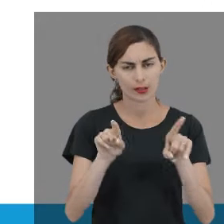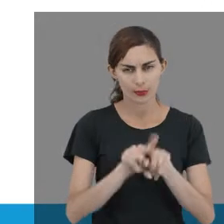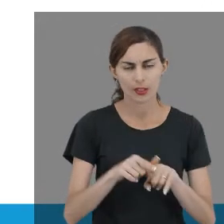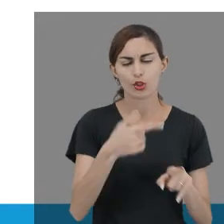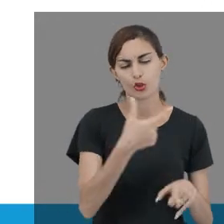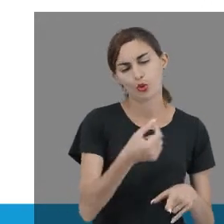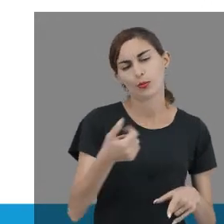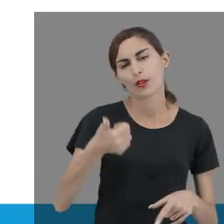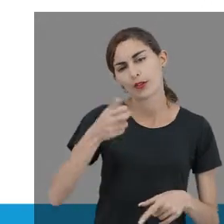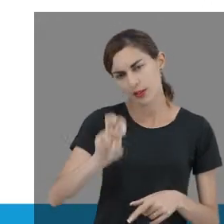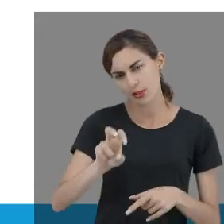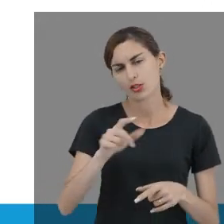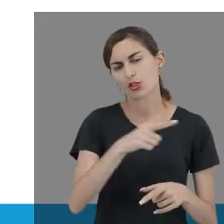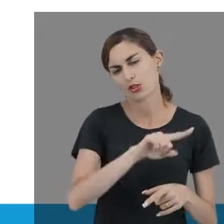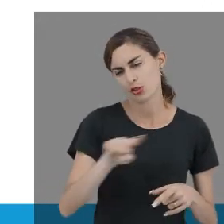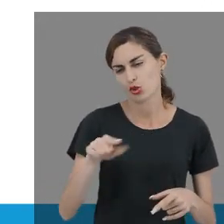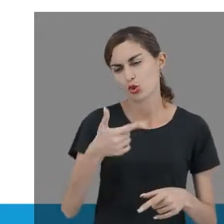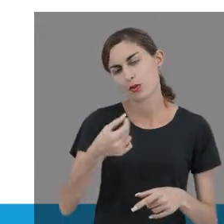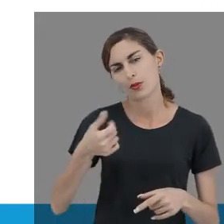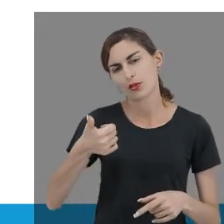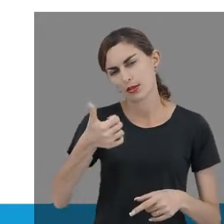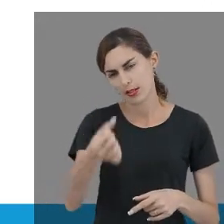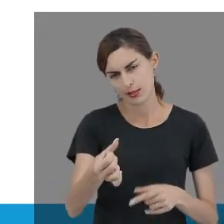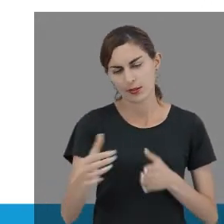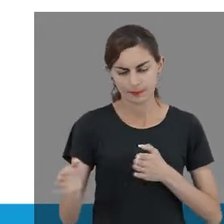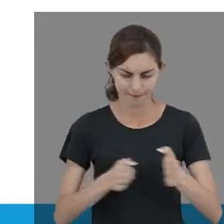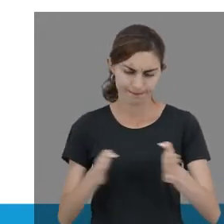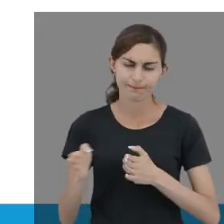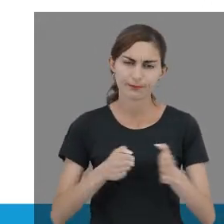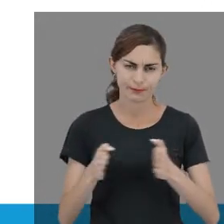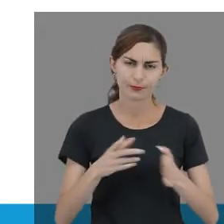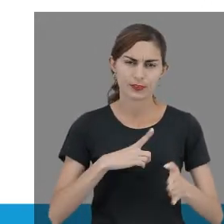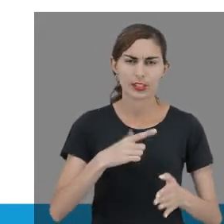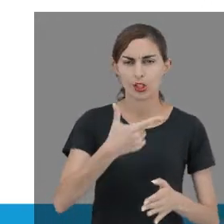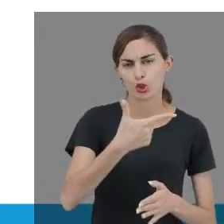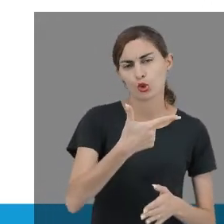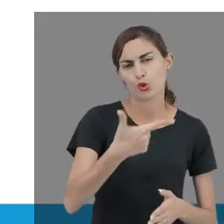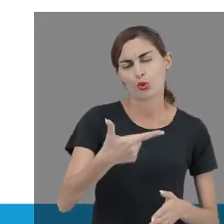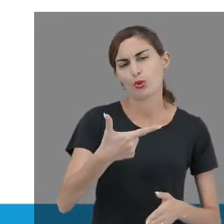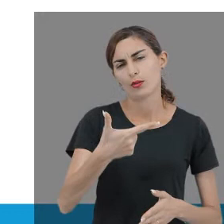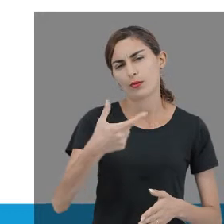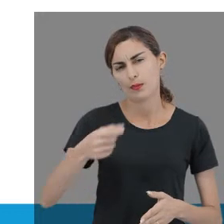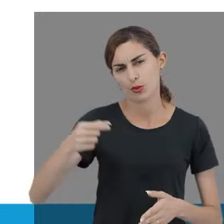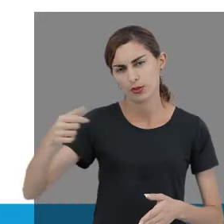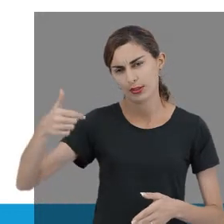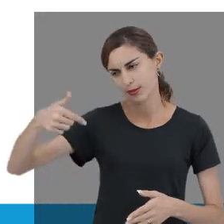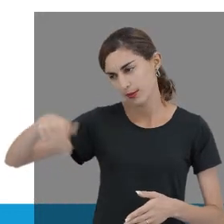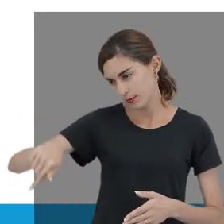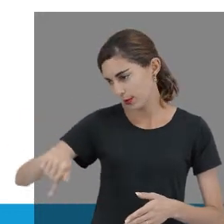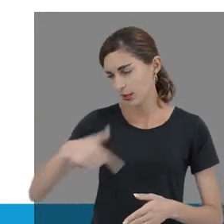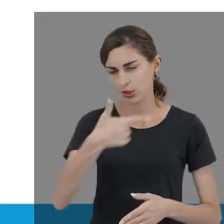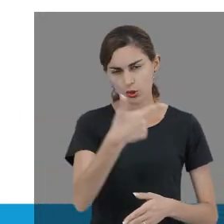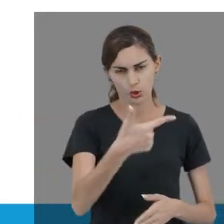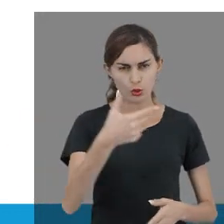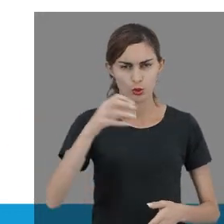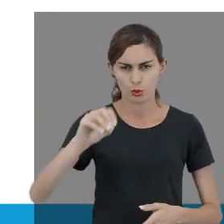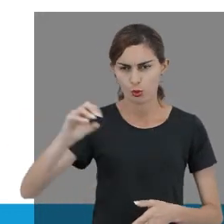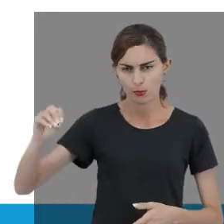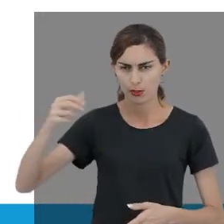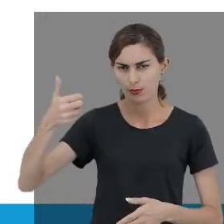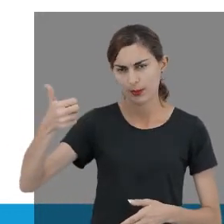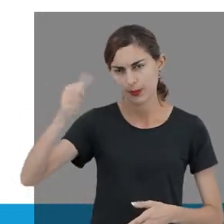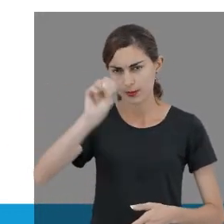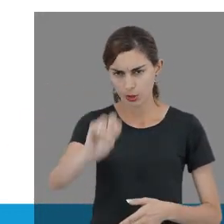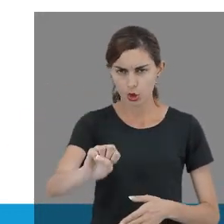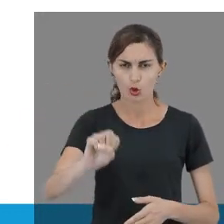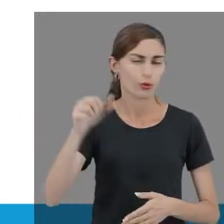2015 e 2016. Mostrando que no período mais recente, de 2017 e 2019, a incidência da síndrome congênita da